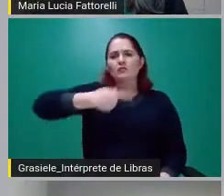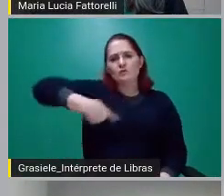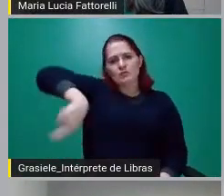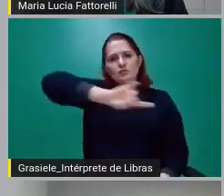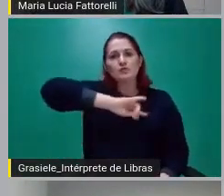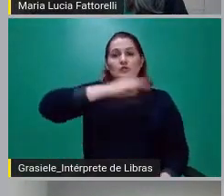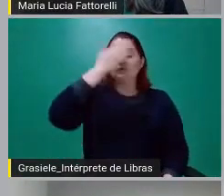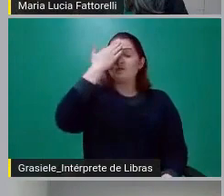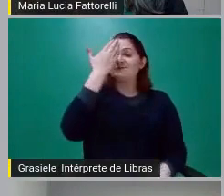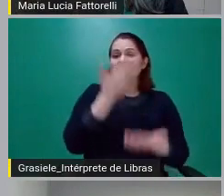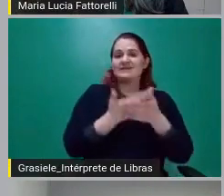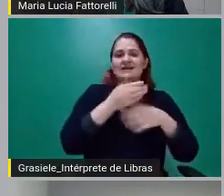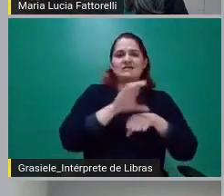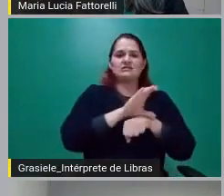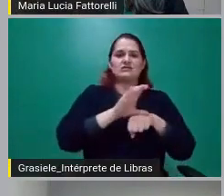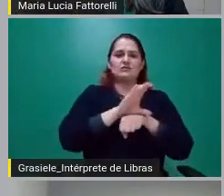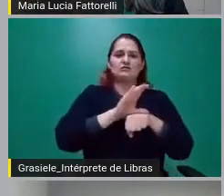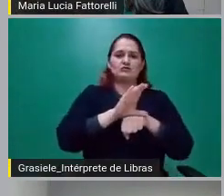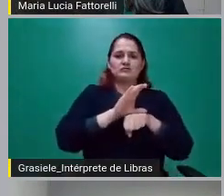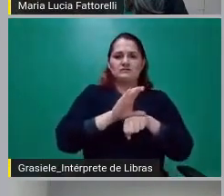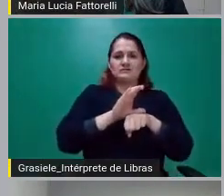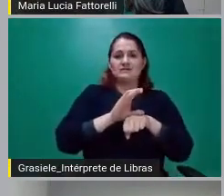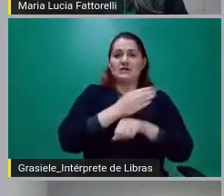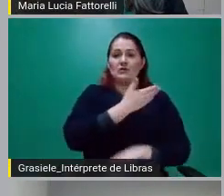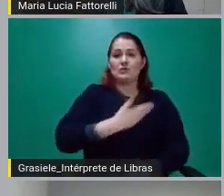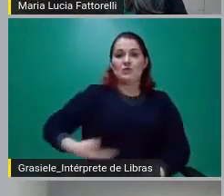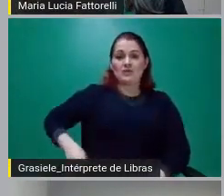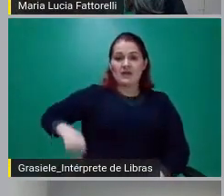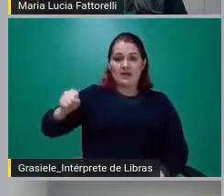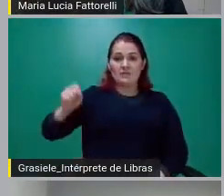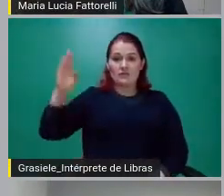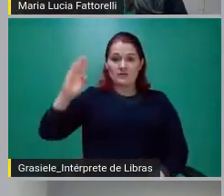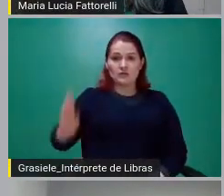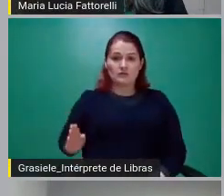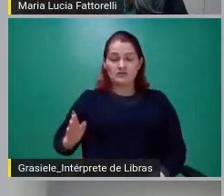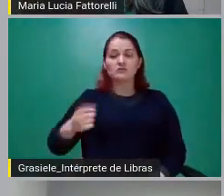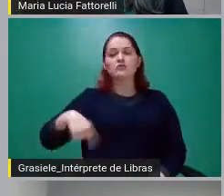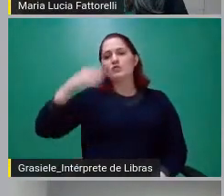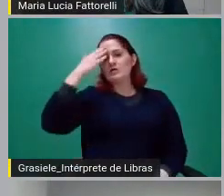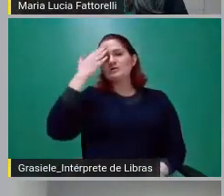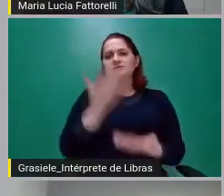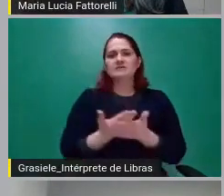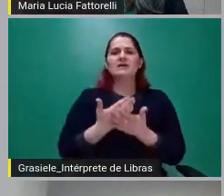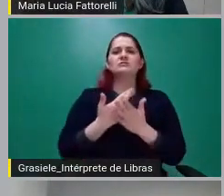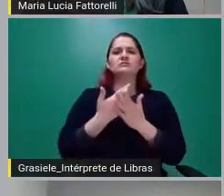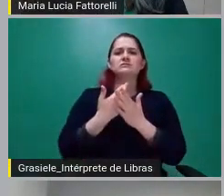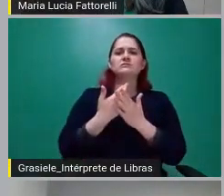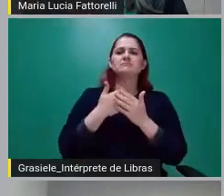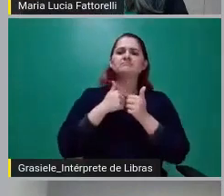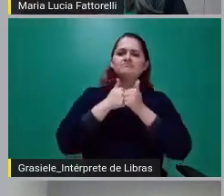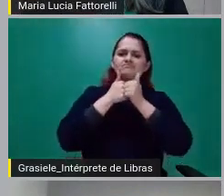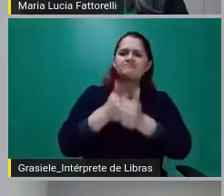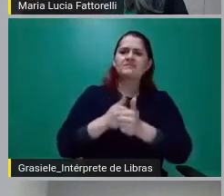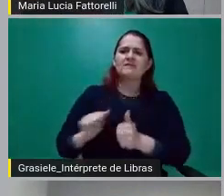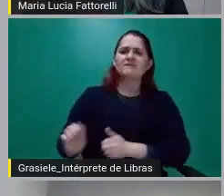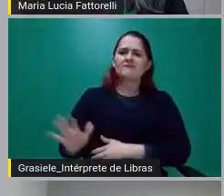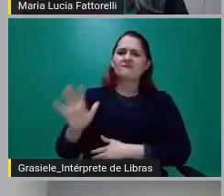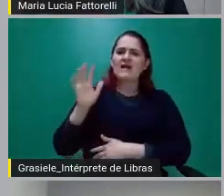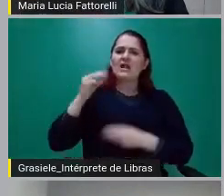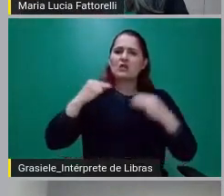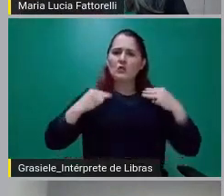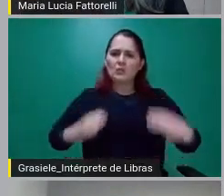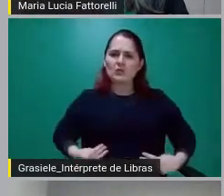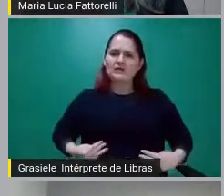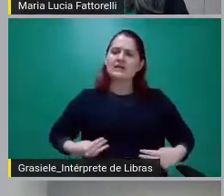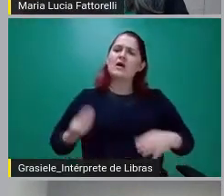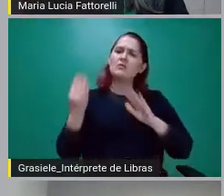na Constituição da República, nos princípios e nos valores morais